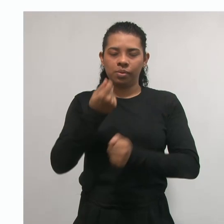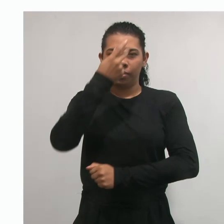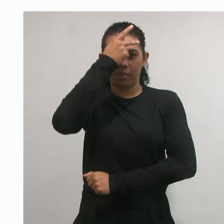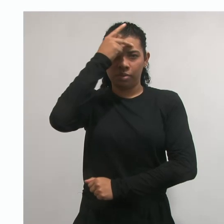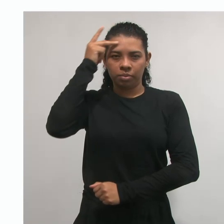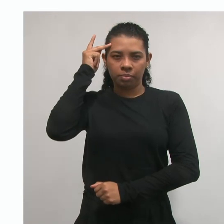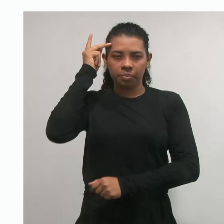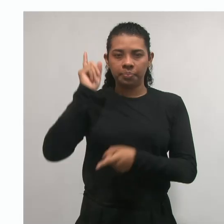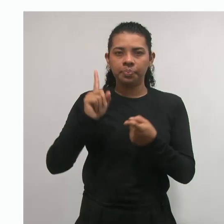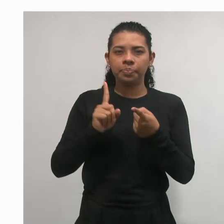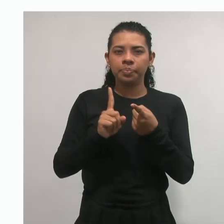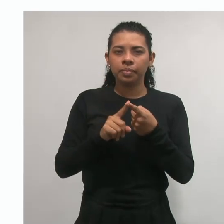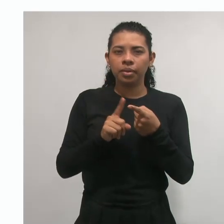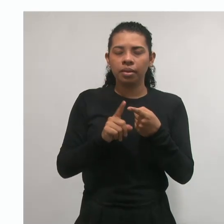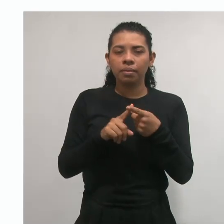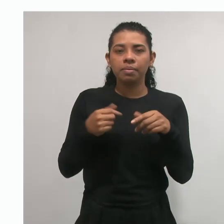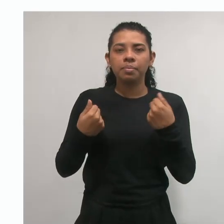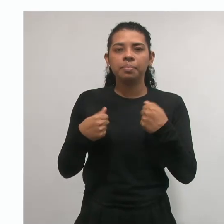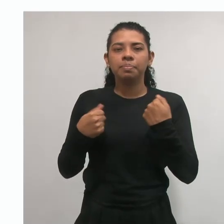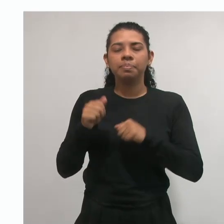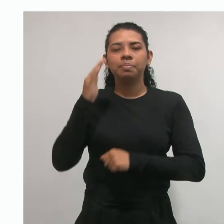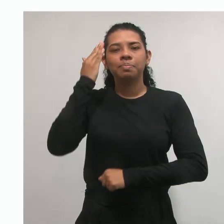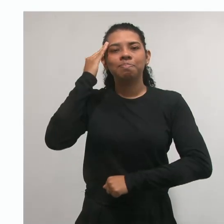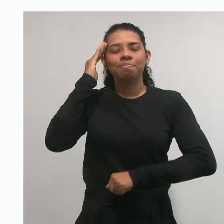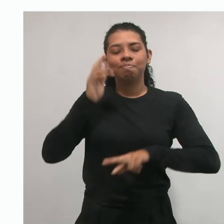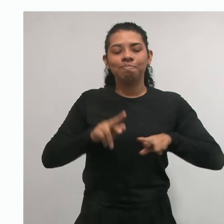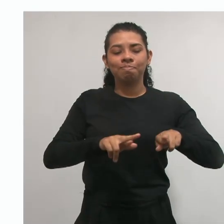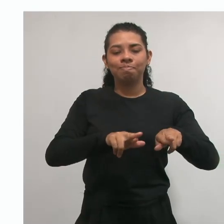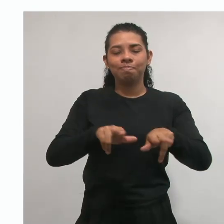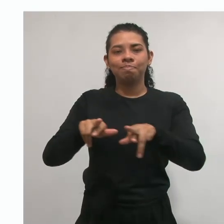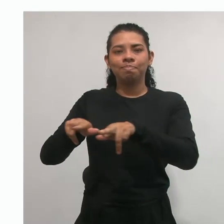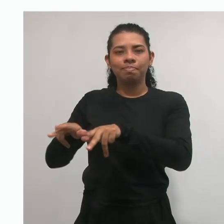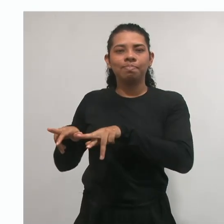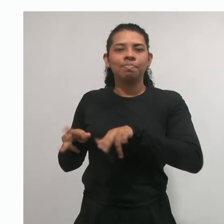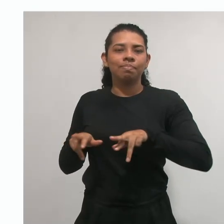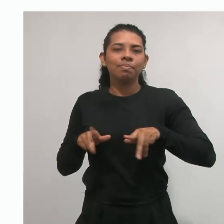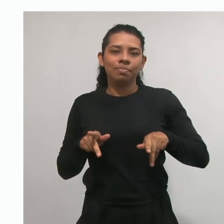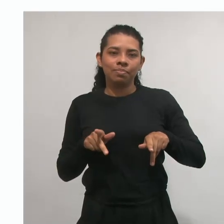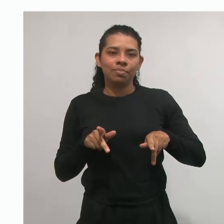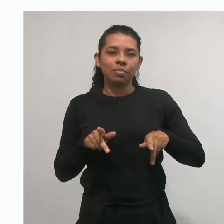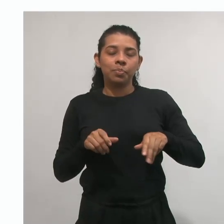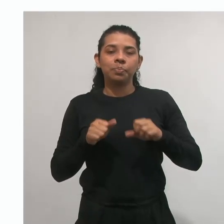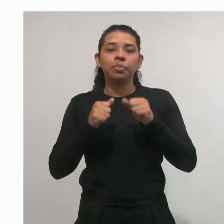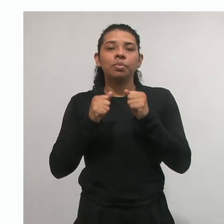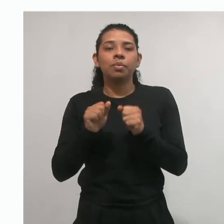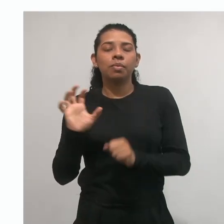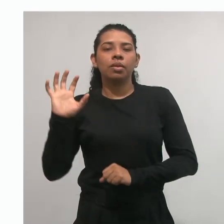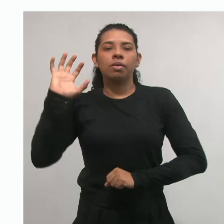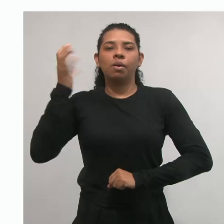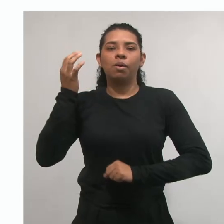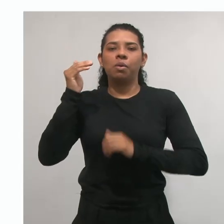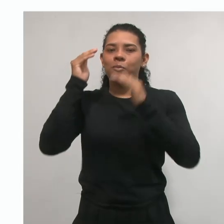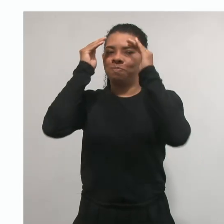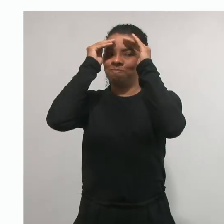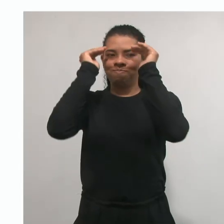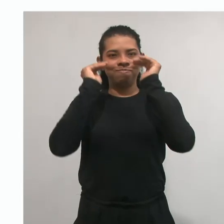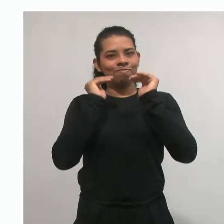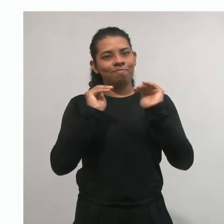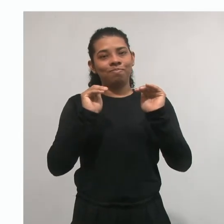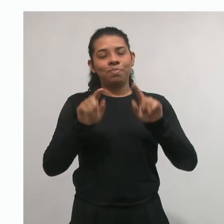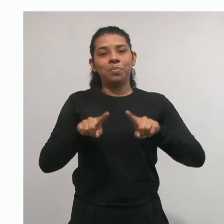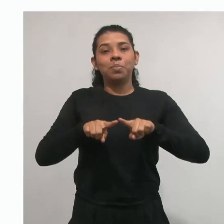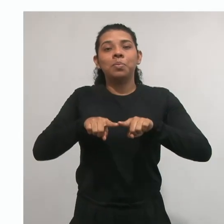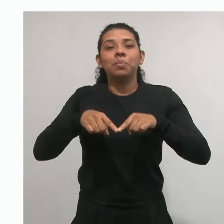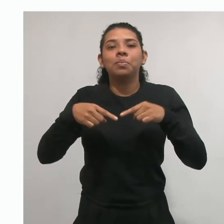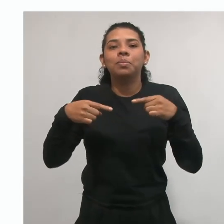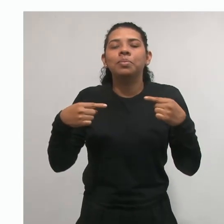temos também a perspectiva dessas diferenças não serem respeitadas, mas serem utilizadas